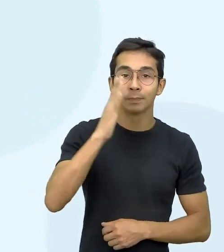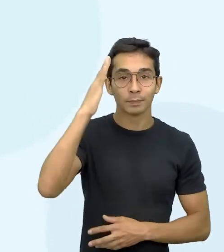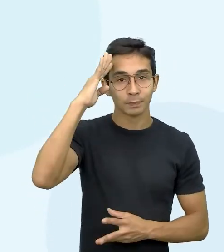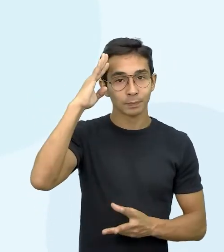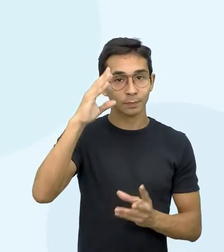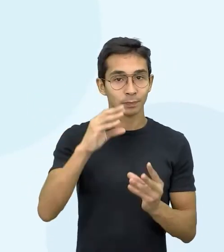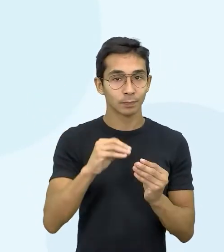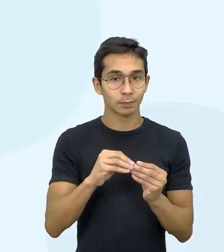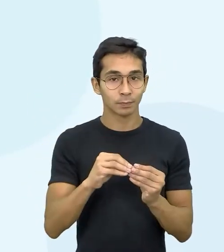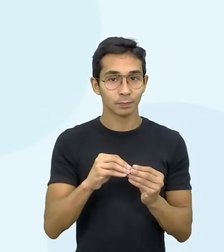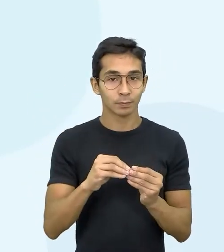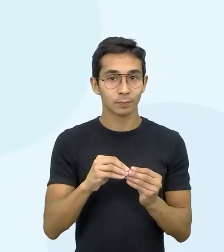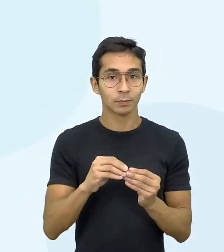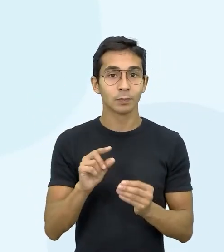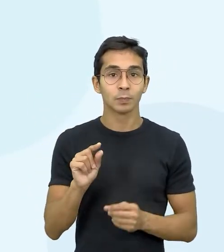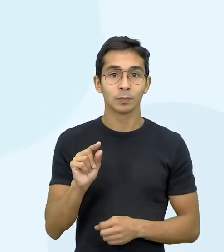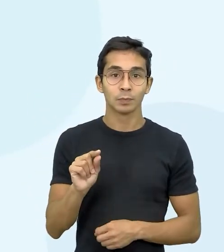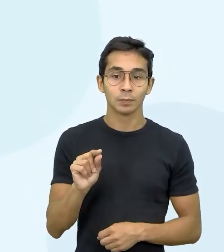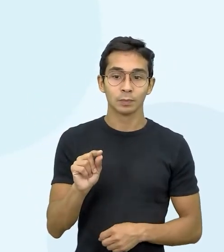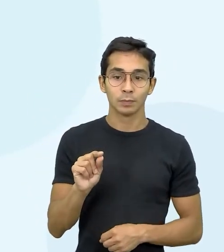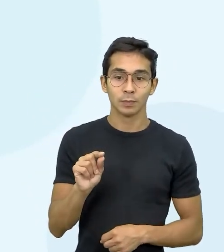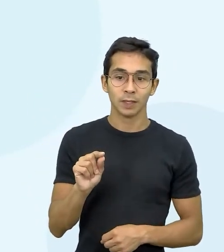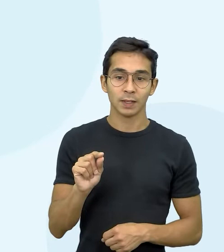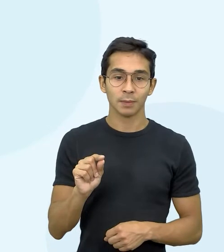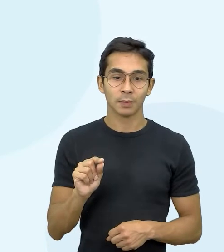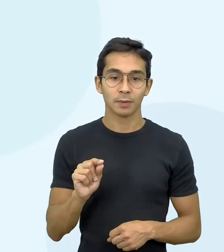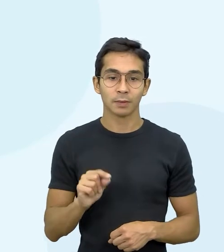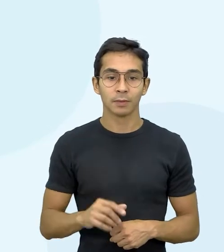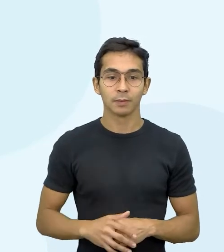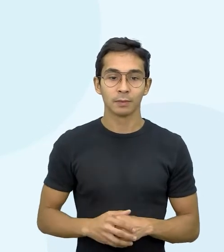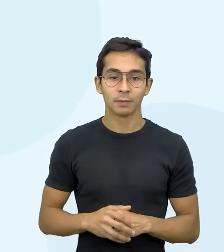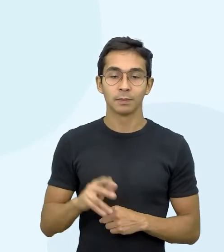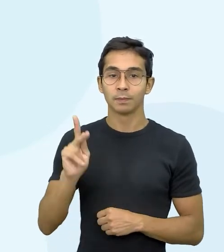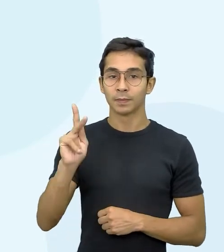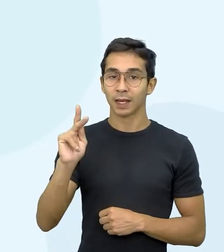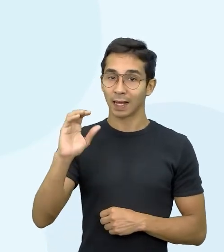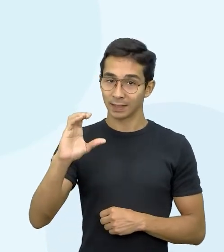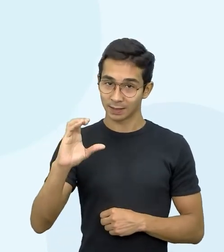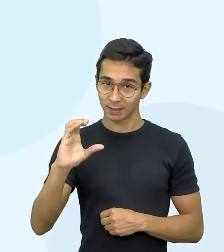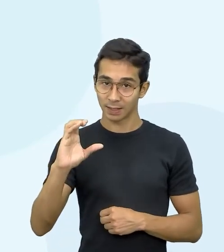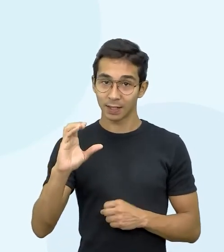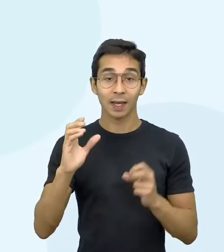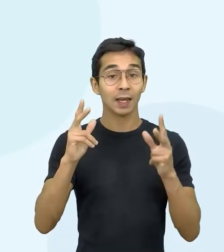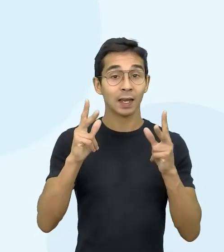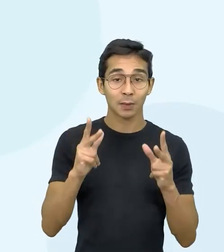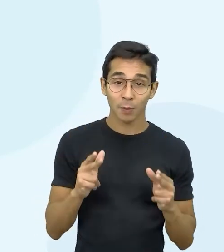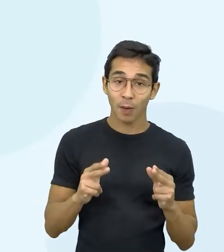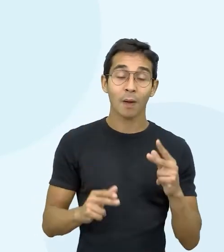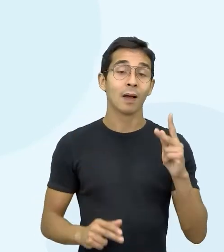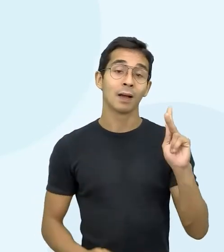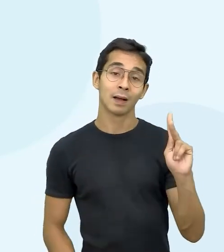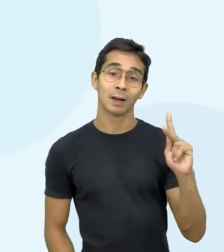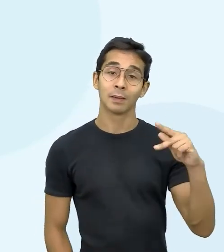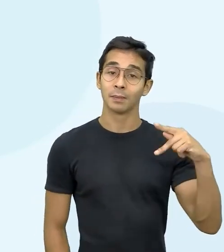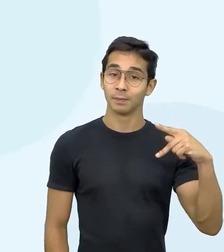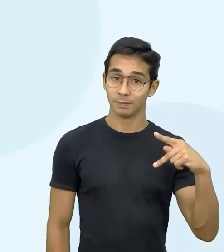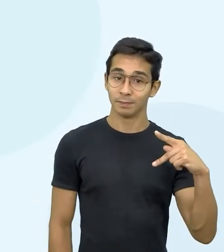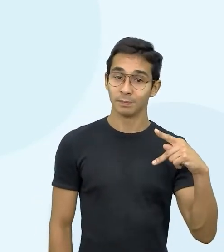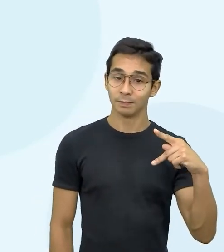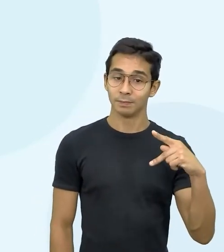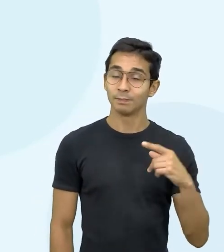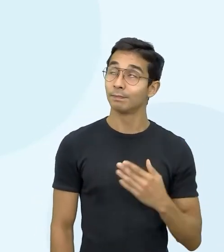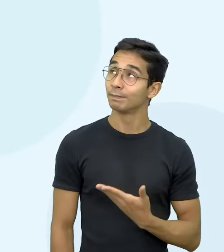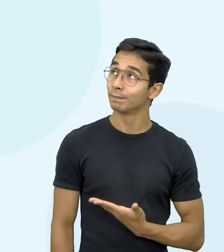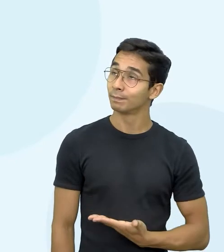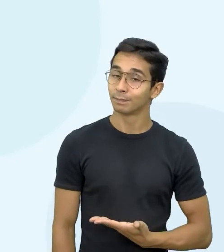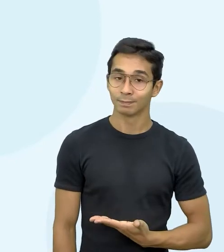constante Kc, que é em função da concentração, será igual a constante Kp, que é igual a